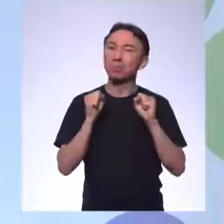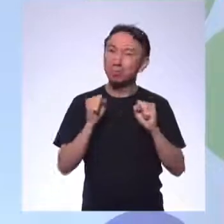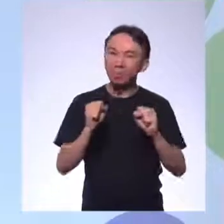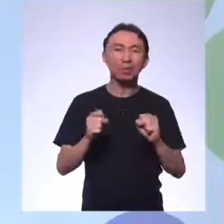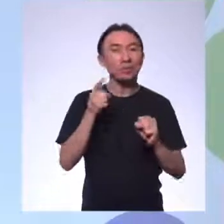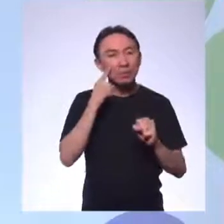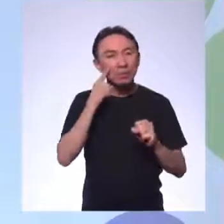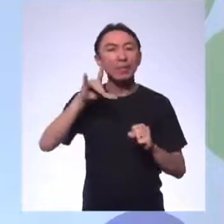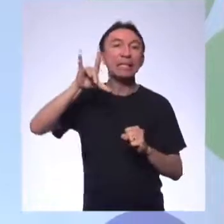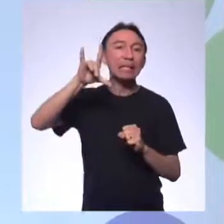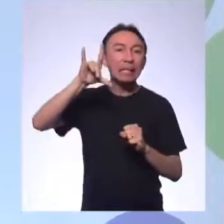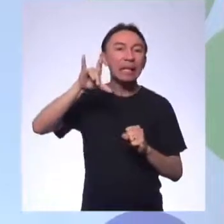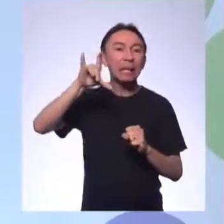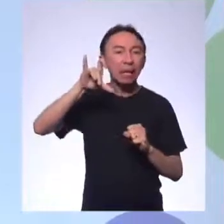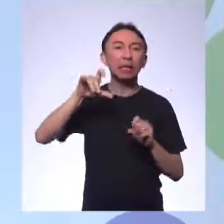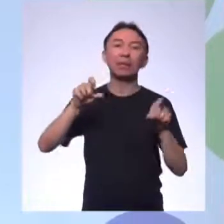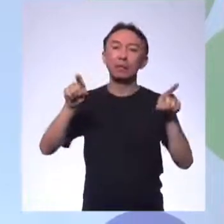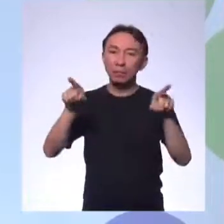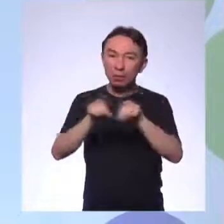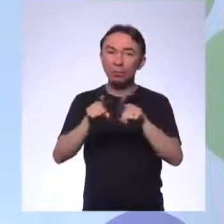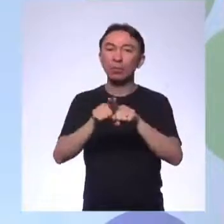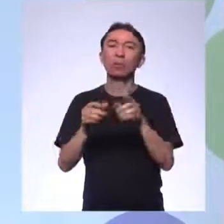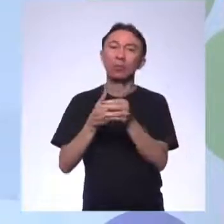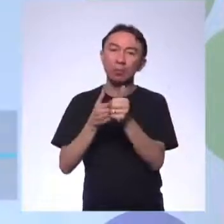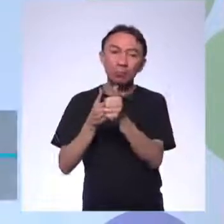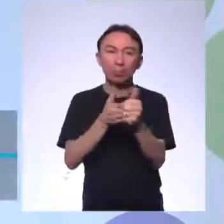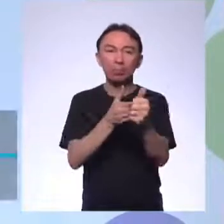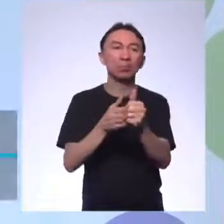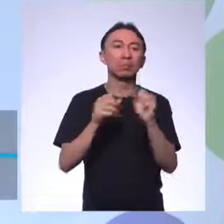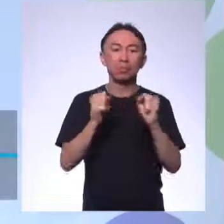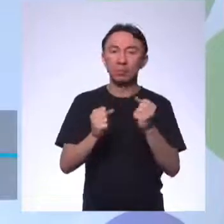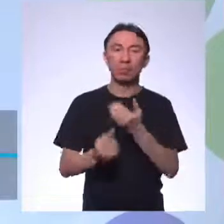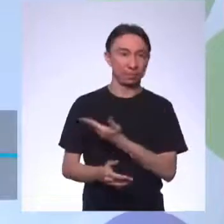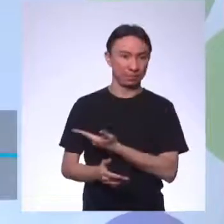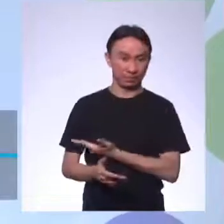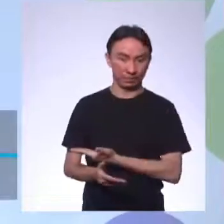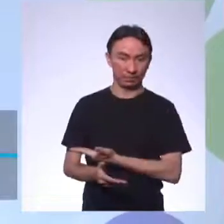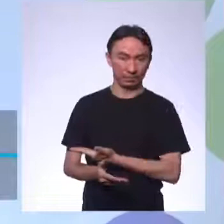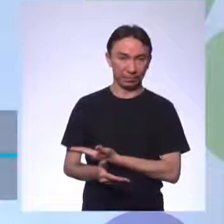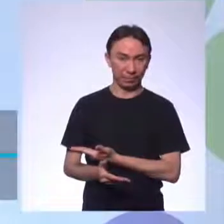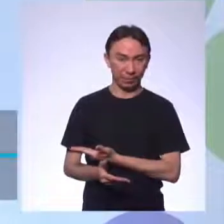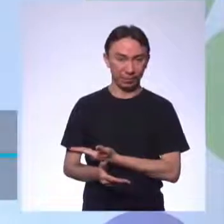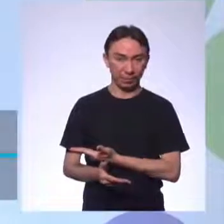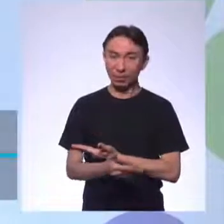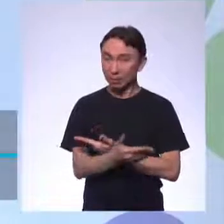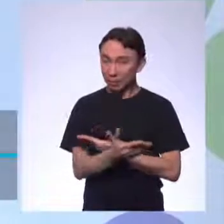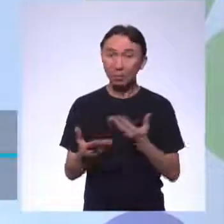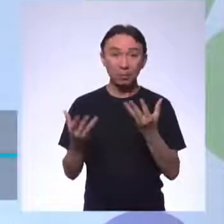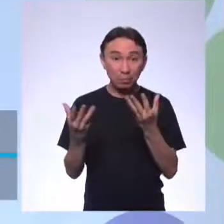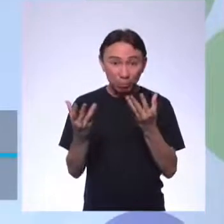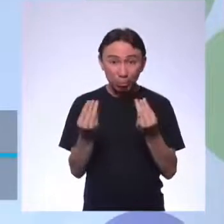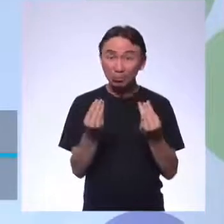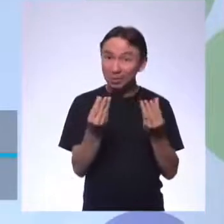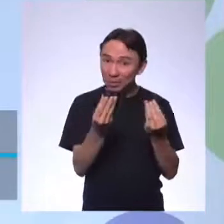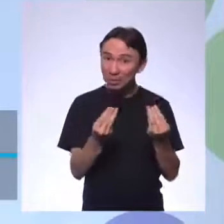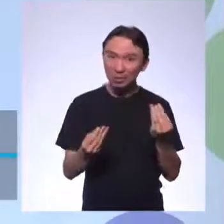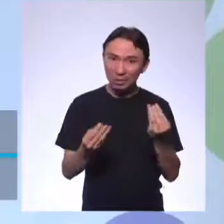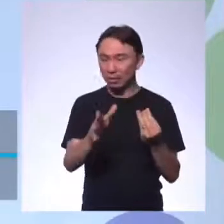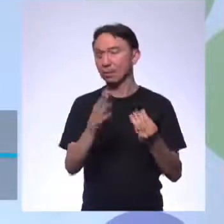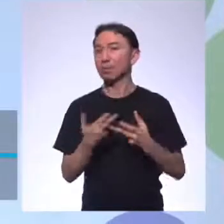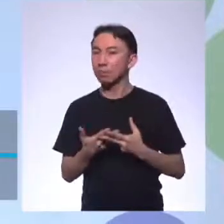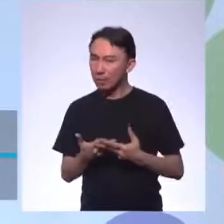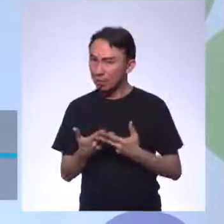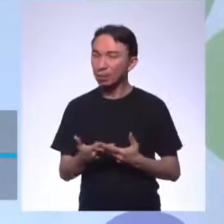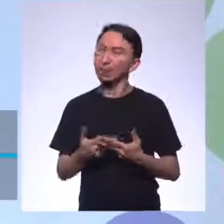Portuguesa, CMSP_EM. Muitos trabalhos chegando de professores. Tenham paciência que a gente vai ler na medida do possível.